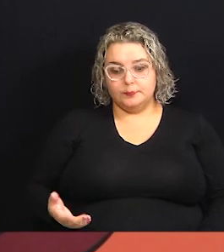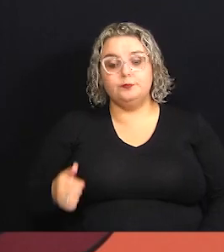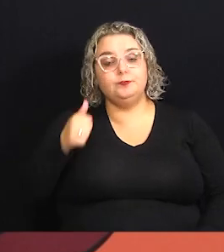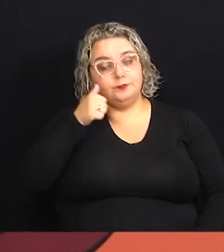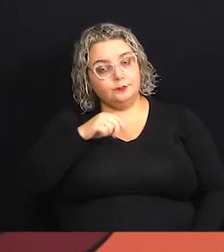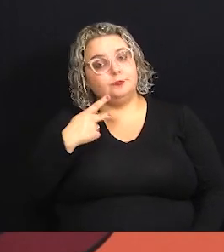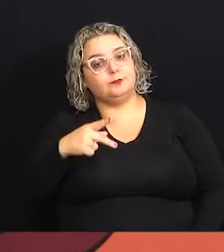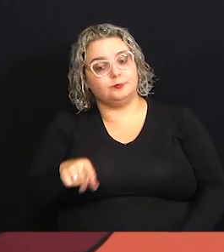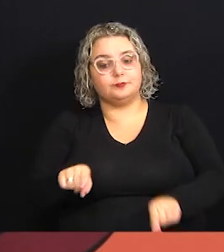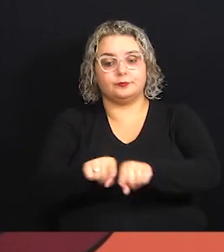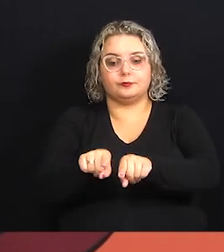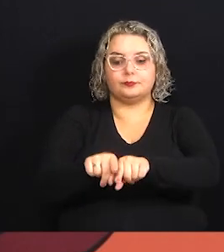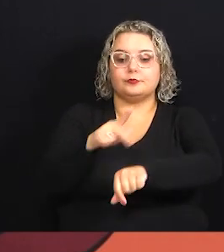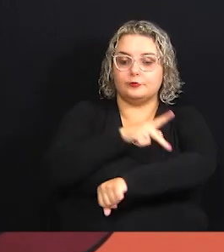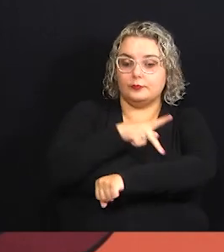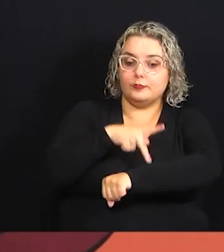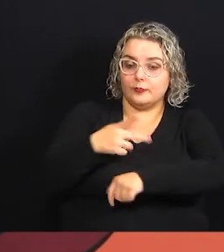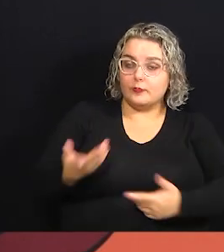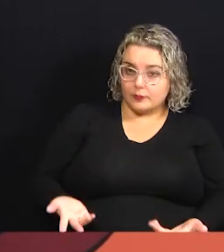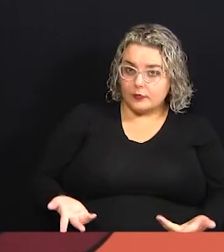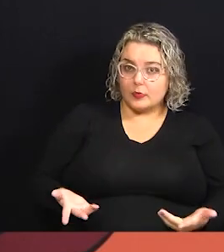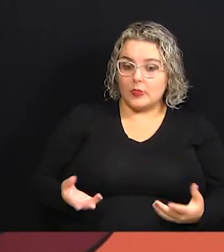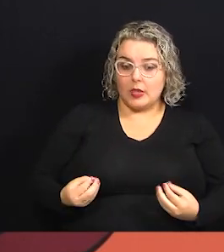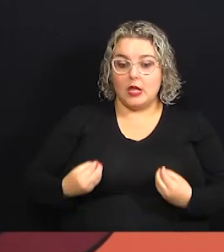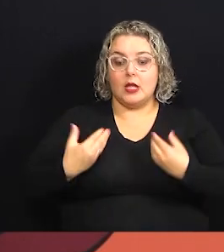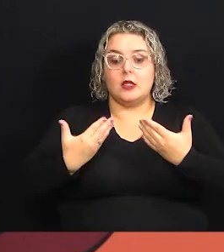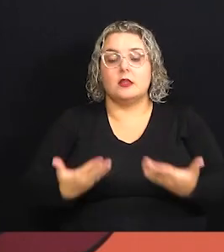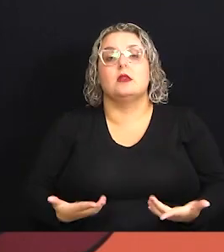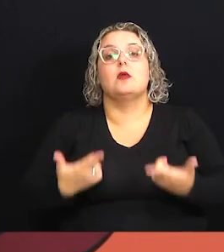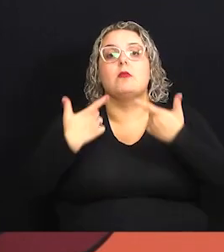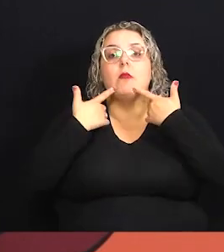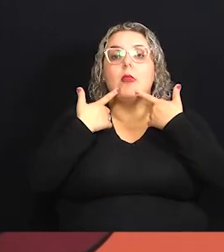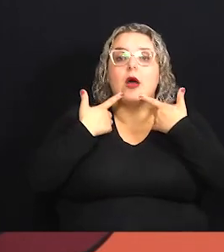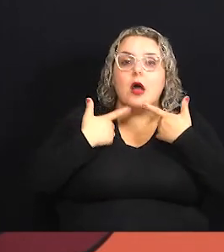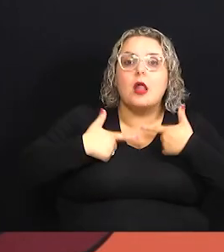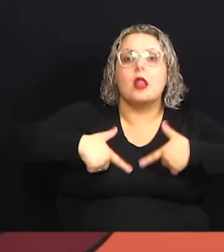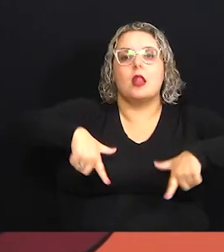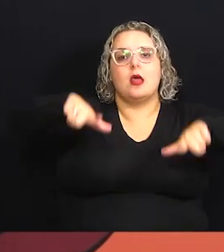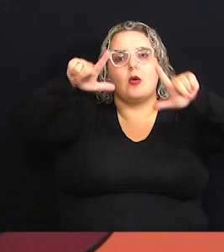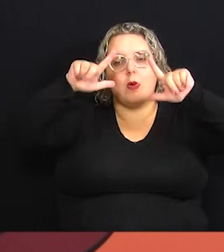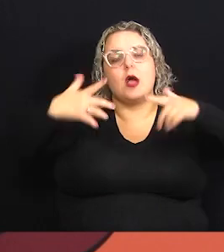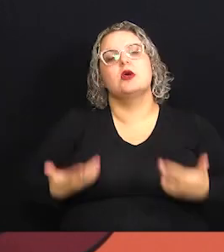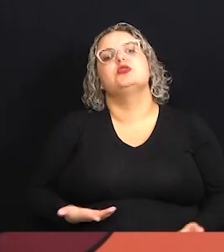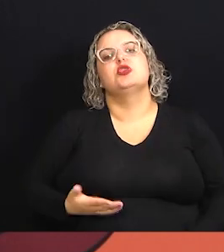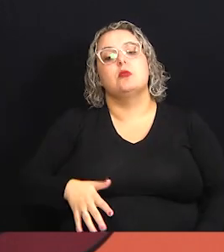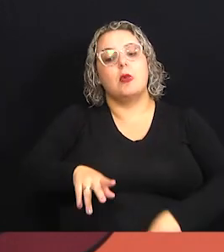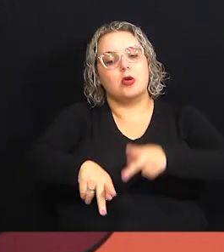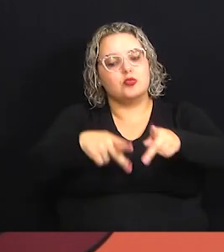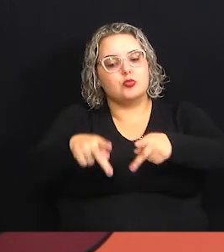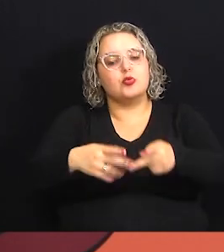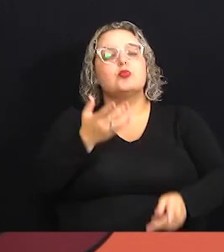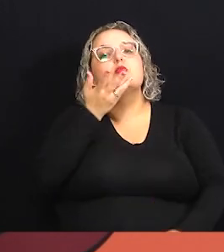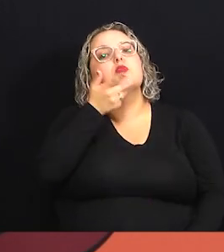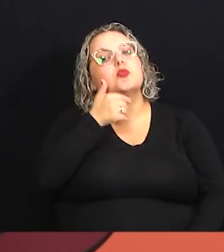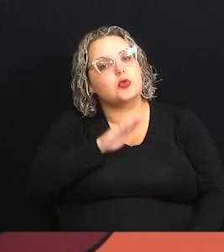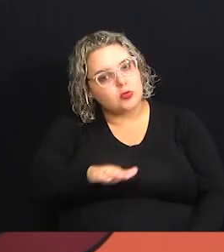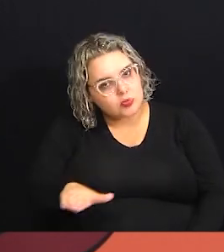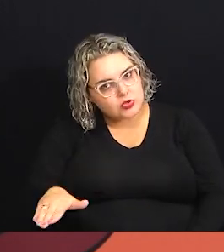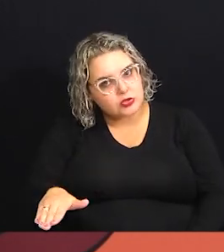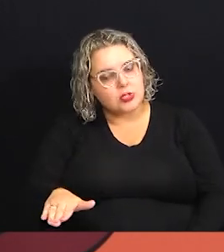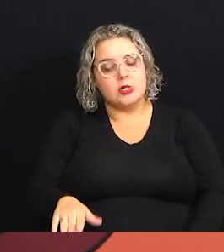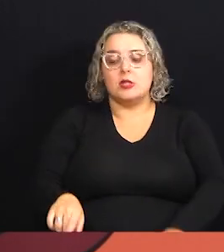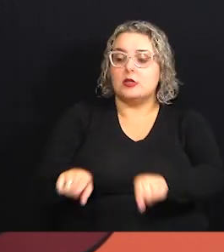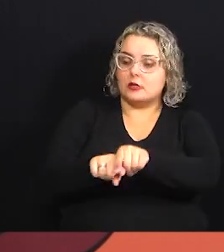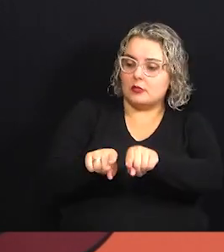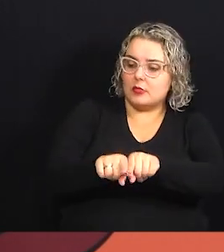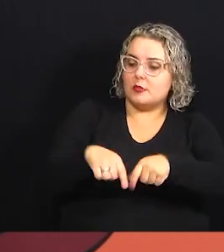aí ela também, como pedagoga, né, ela trouxe ali uma linguagem para o público infantil. Você também teve que trabalhar